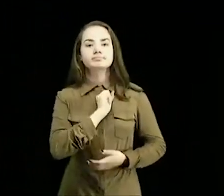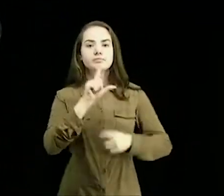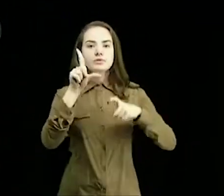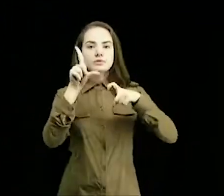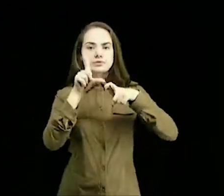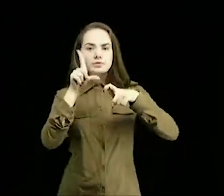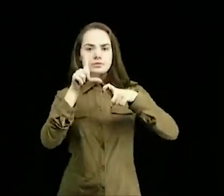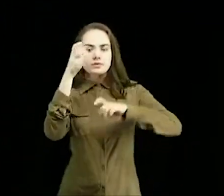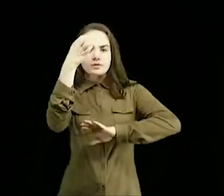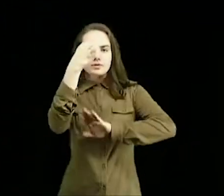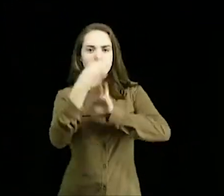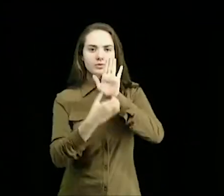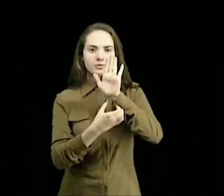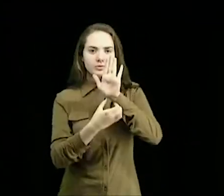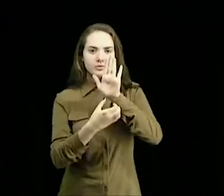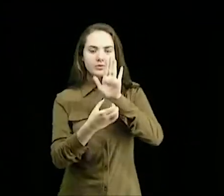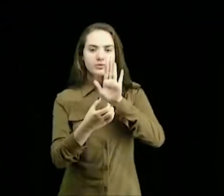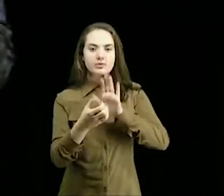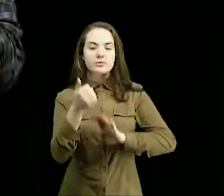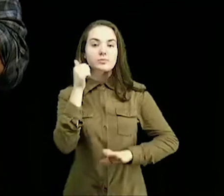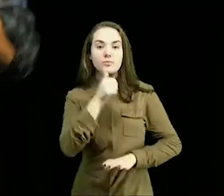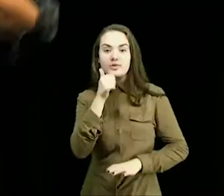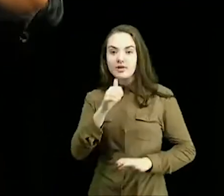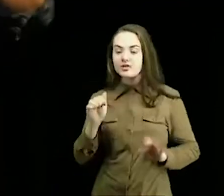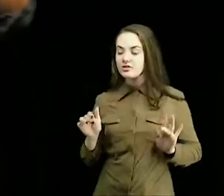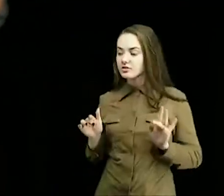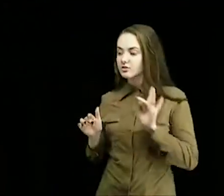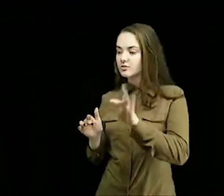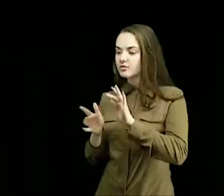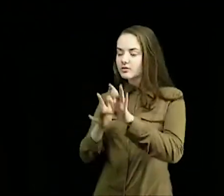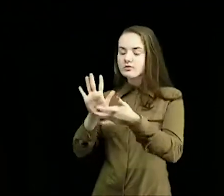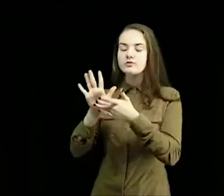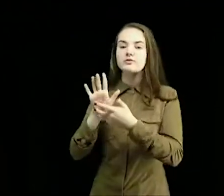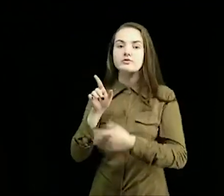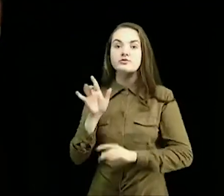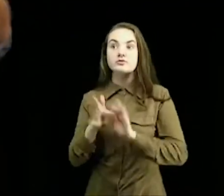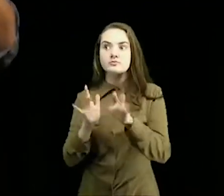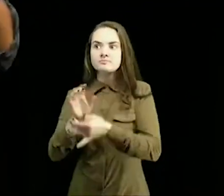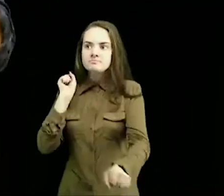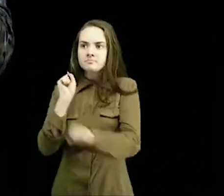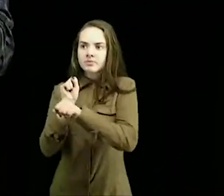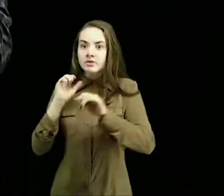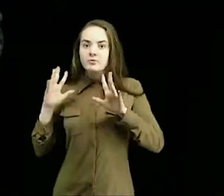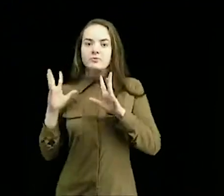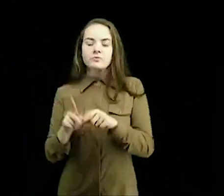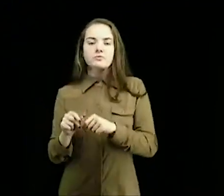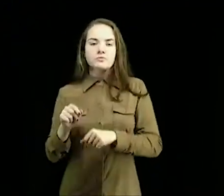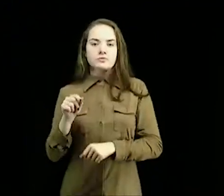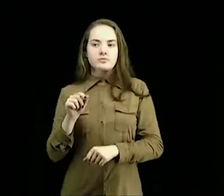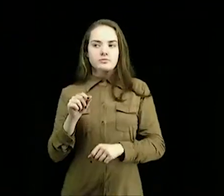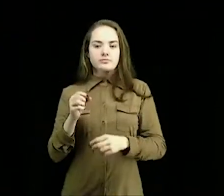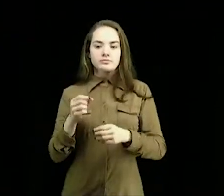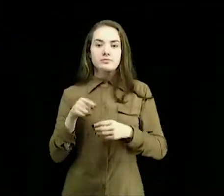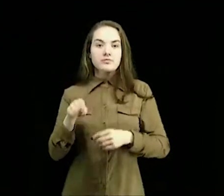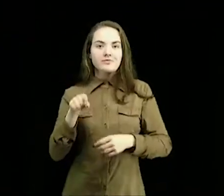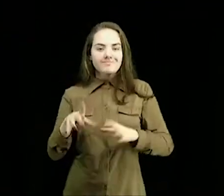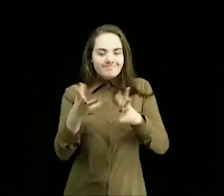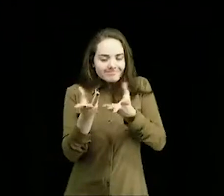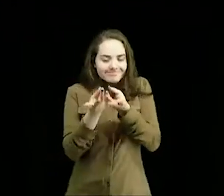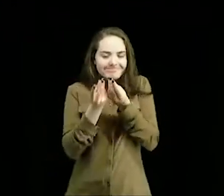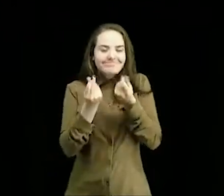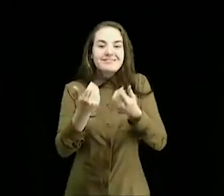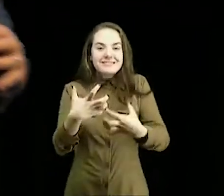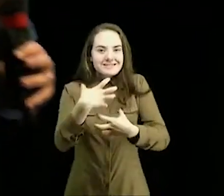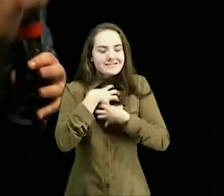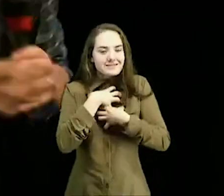8, quando aquela mulher toca no manto de Jesus, Jesus para tudo. Alguém me tocou. Sensibilidade. Se eu tocar